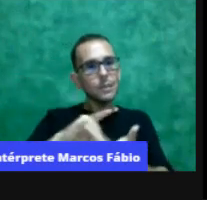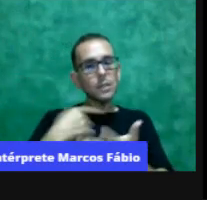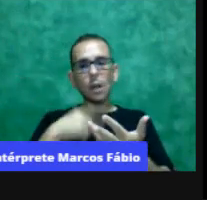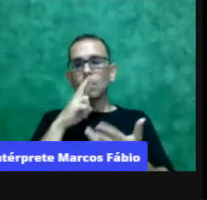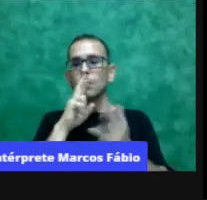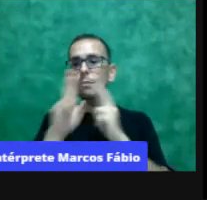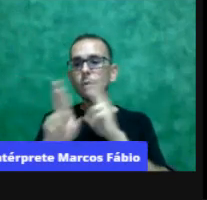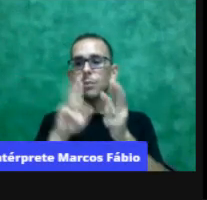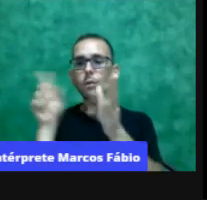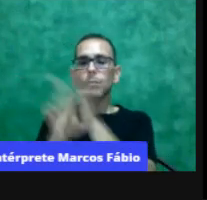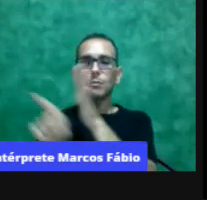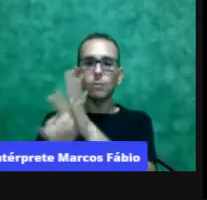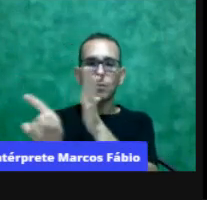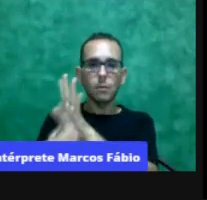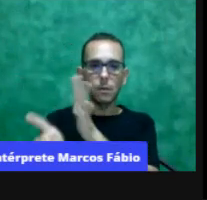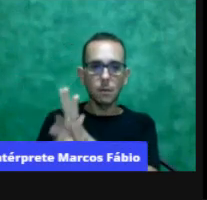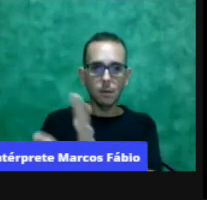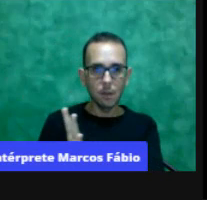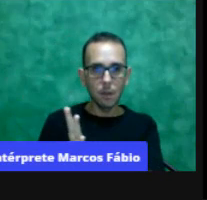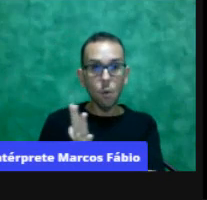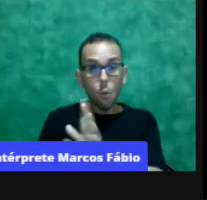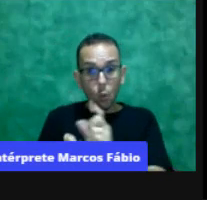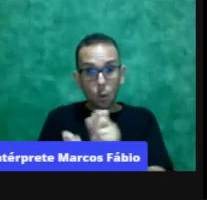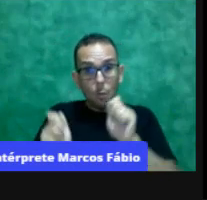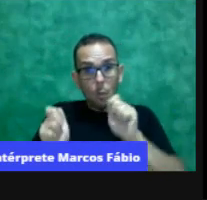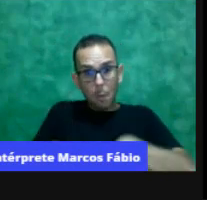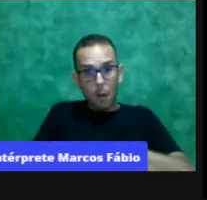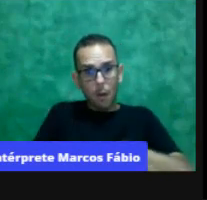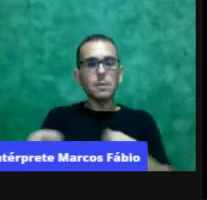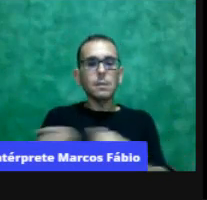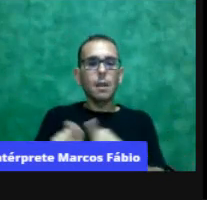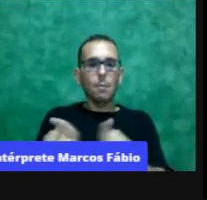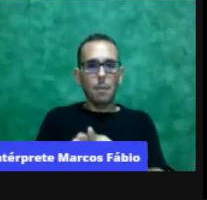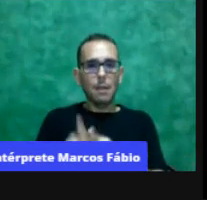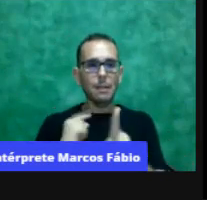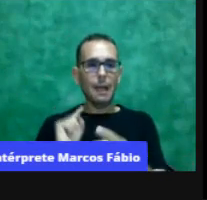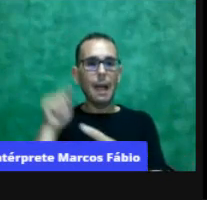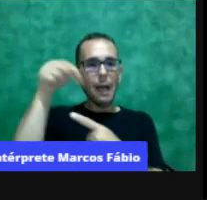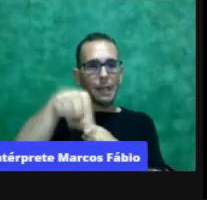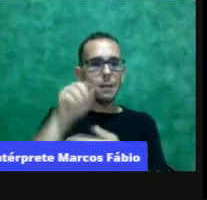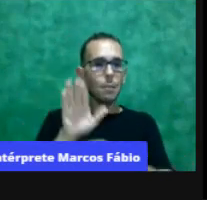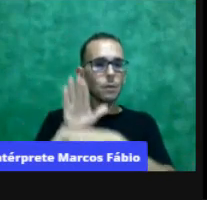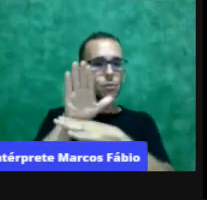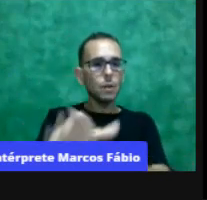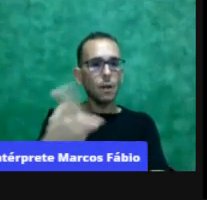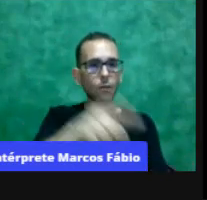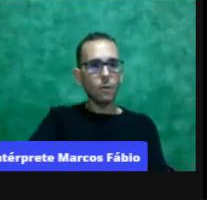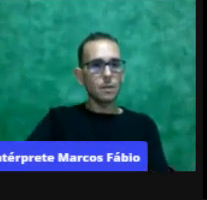respondendo as perguntas de vocês, e no que a gente puder, a gente vai estar aqui para poder ajudá-los.